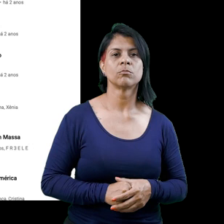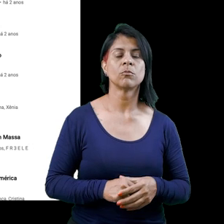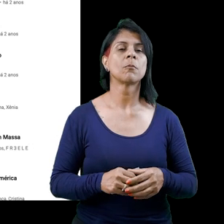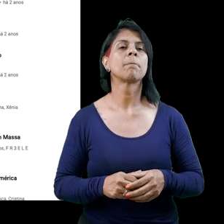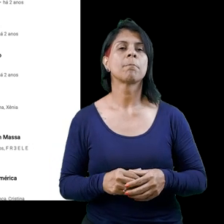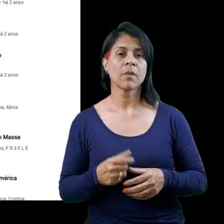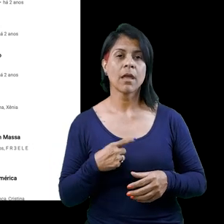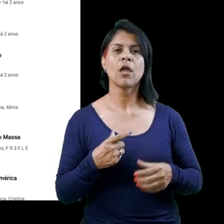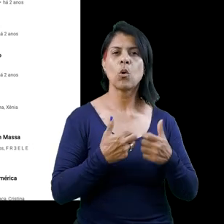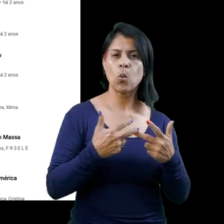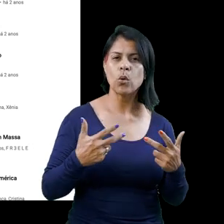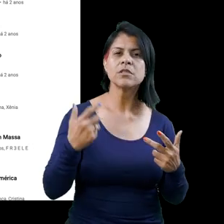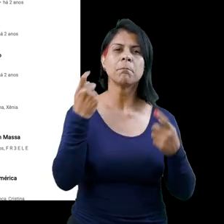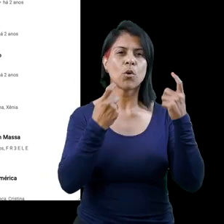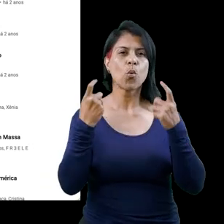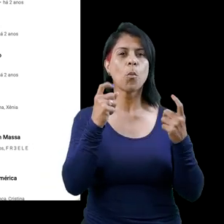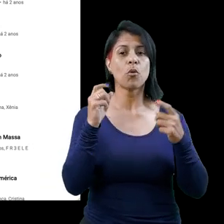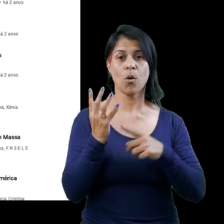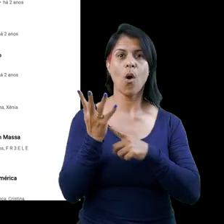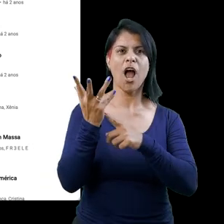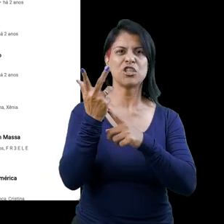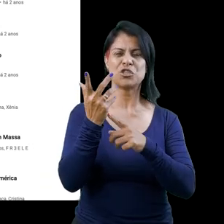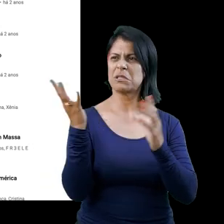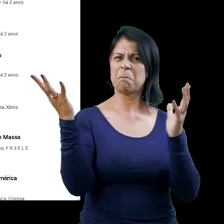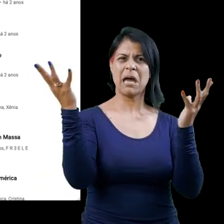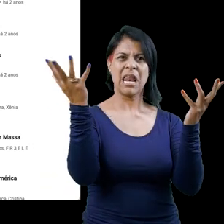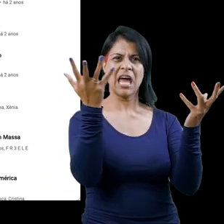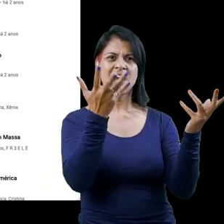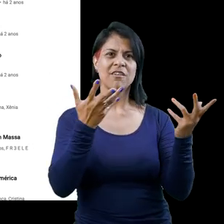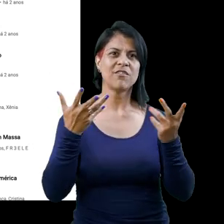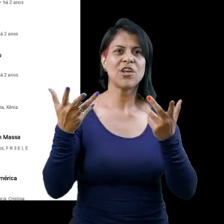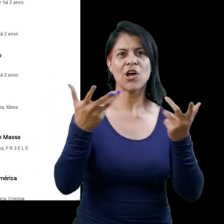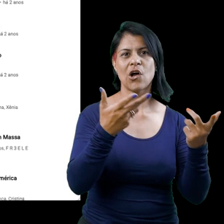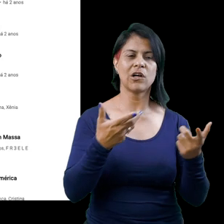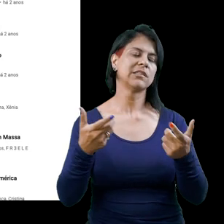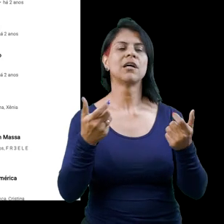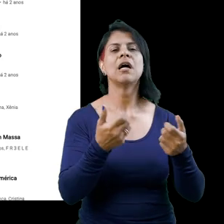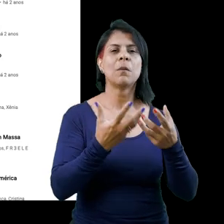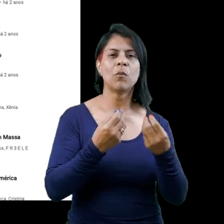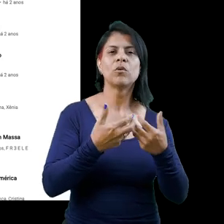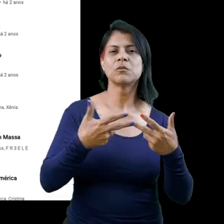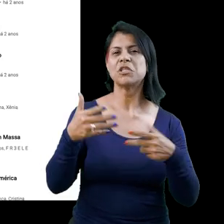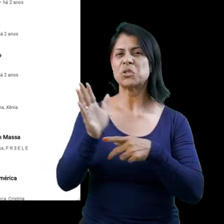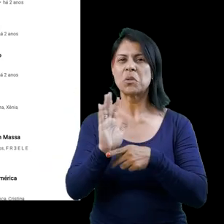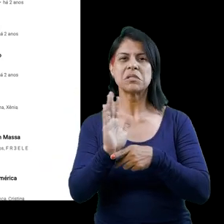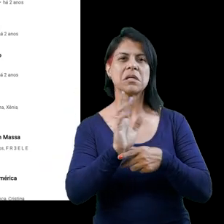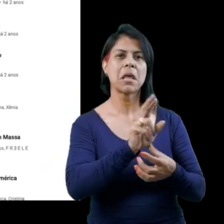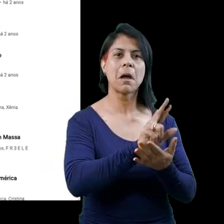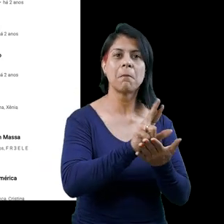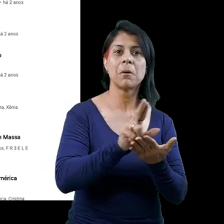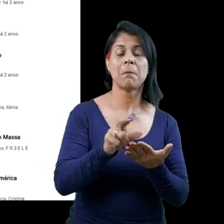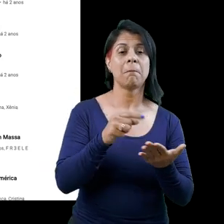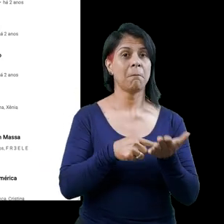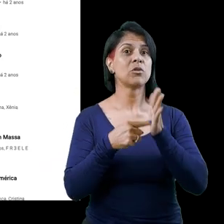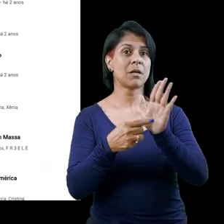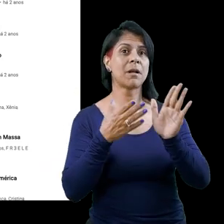tudo. Entendeu? Você é uma artista assim, incrível. Seus beats, assim, mano, são muito foda. Quero pra mim, já